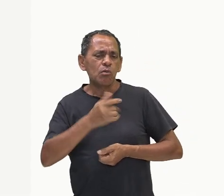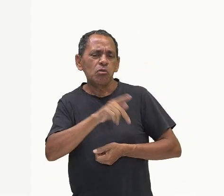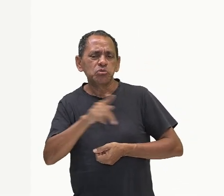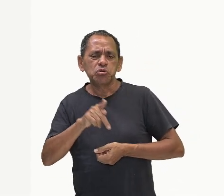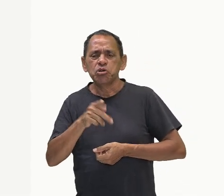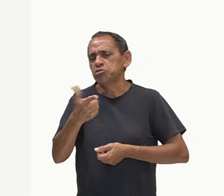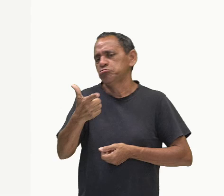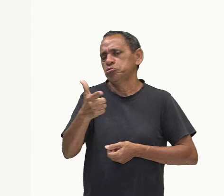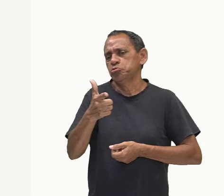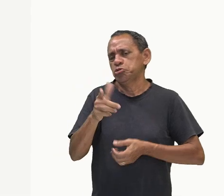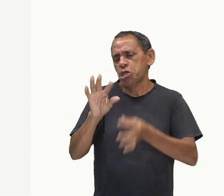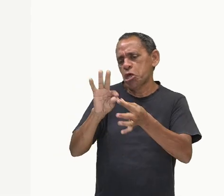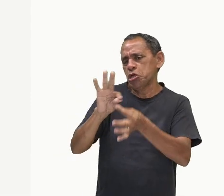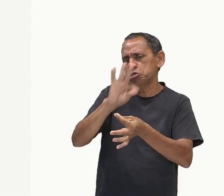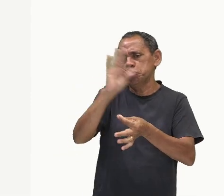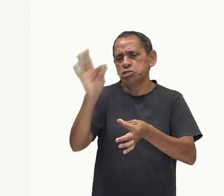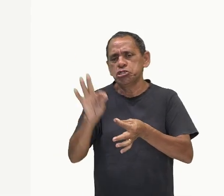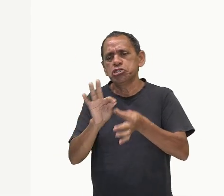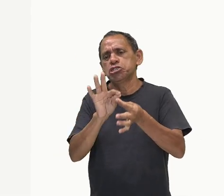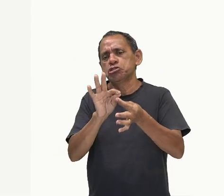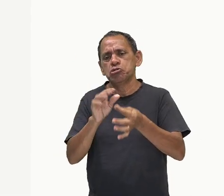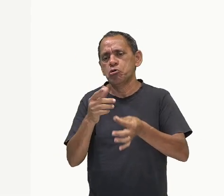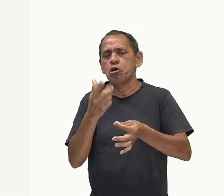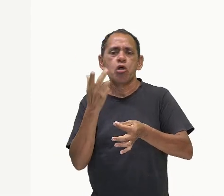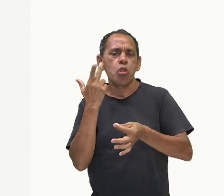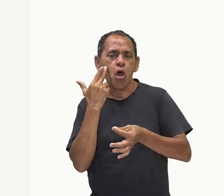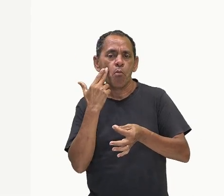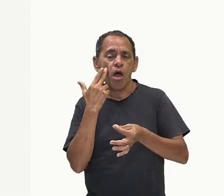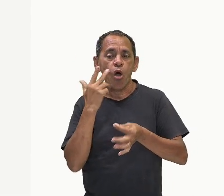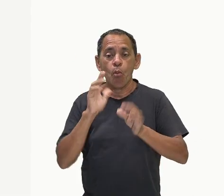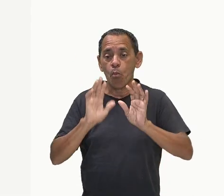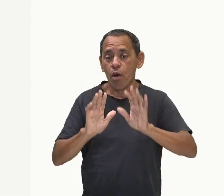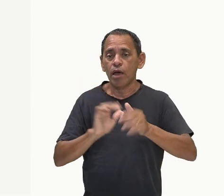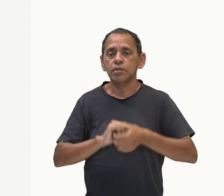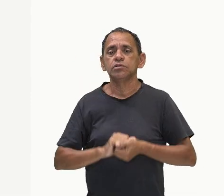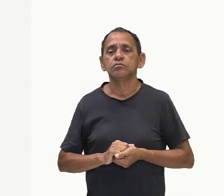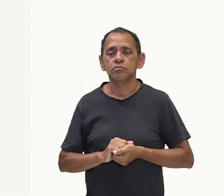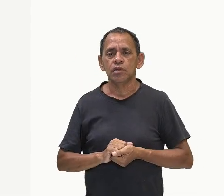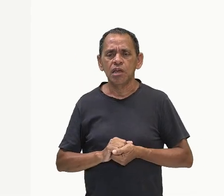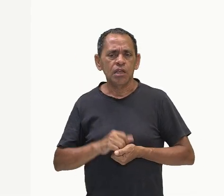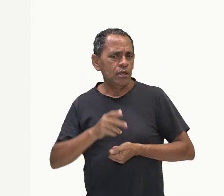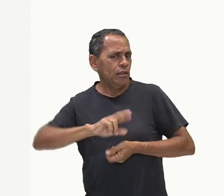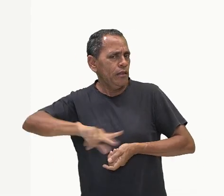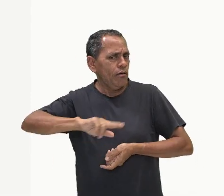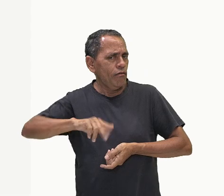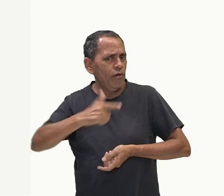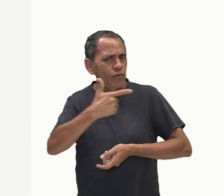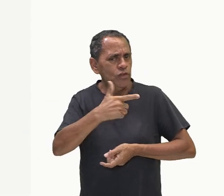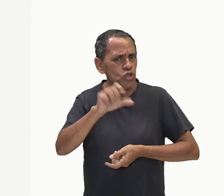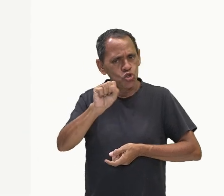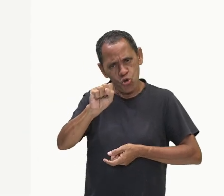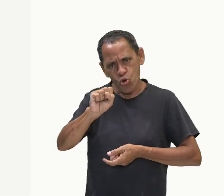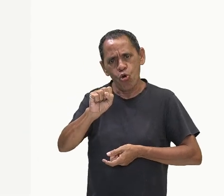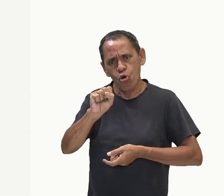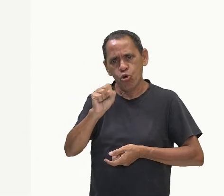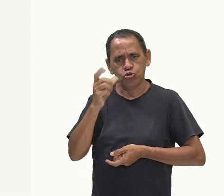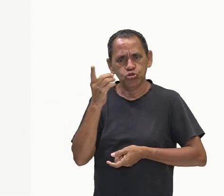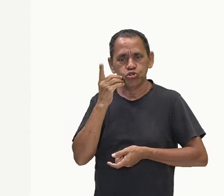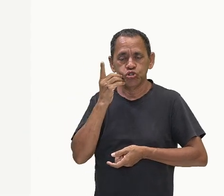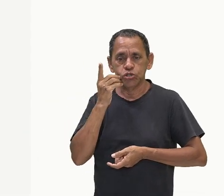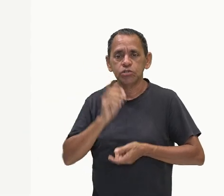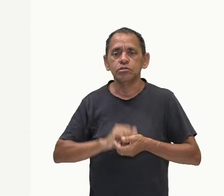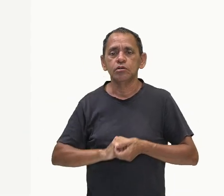regular, eu até tenho um ciclo regular, mas ele não é de 28 dias, é da sua natureza.